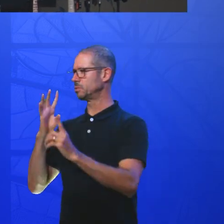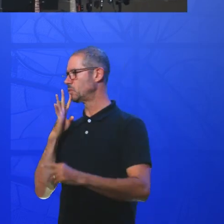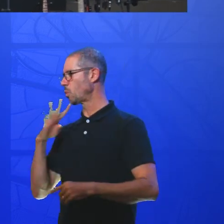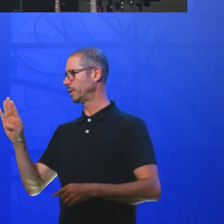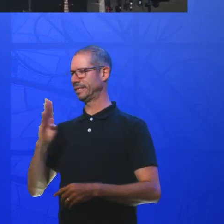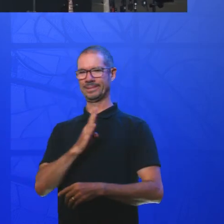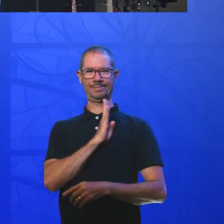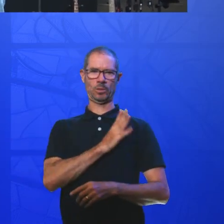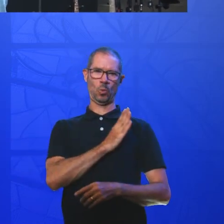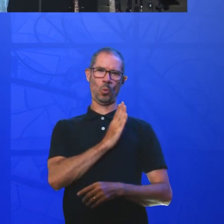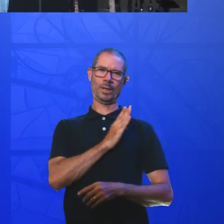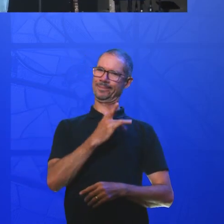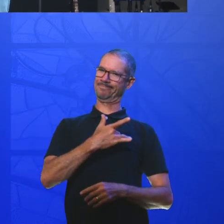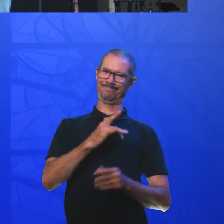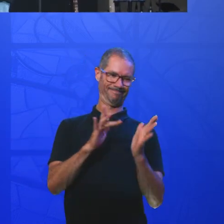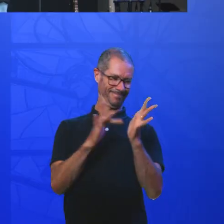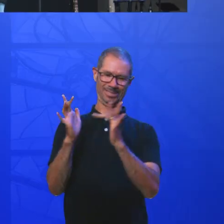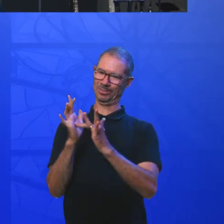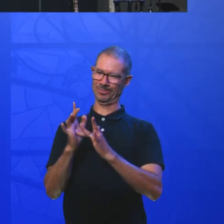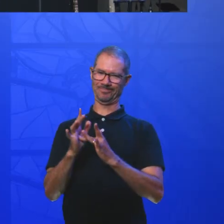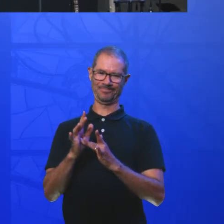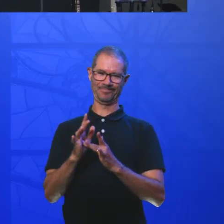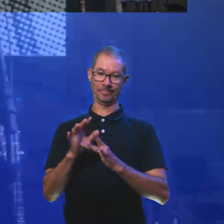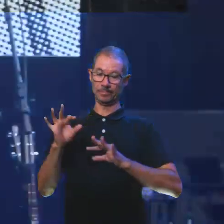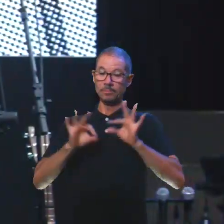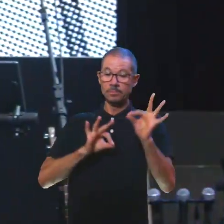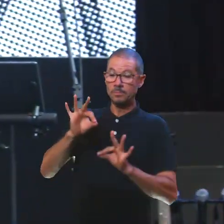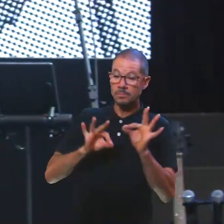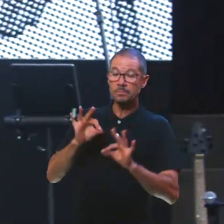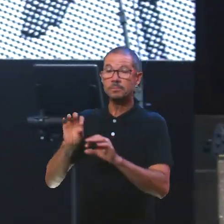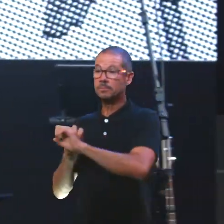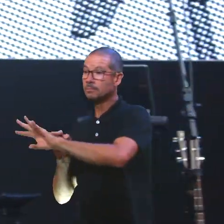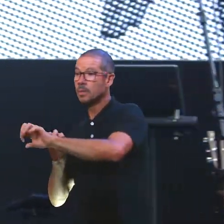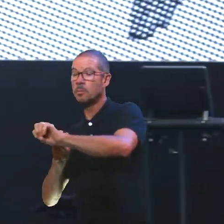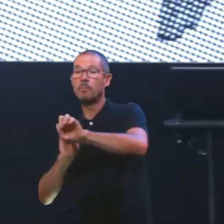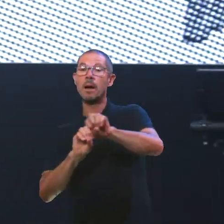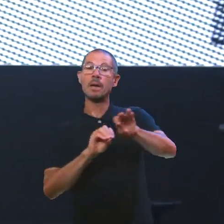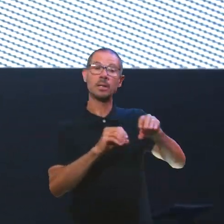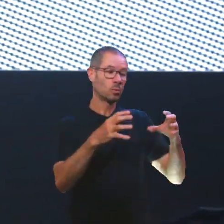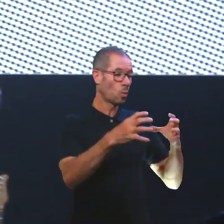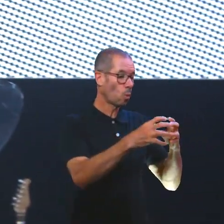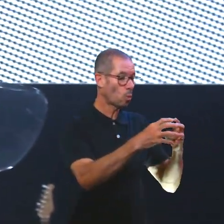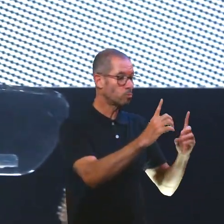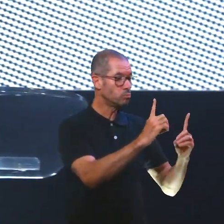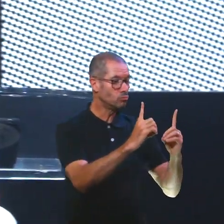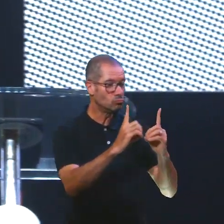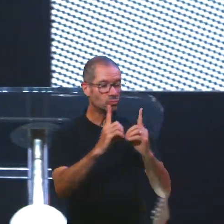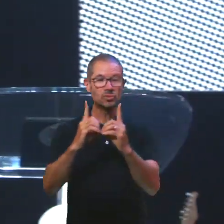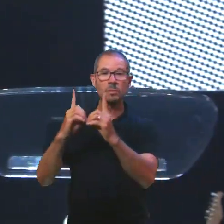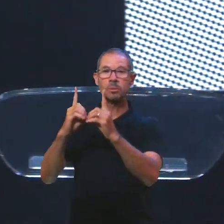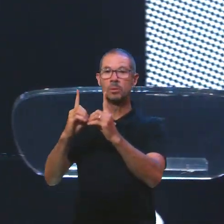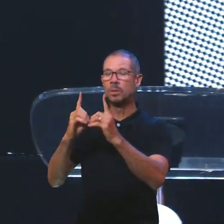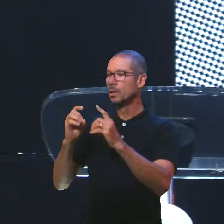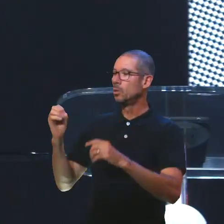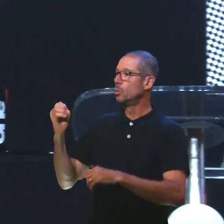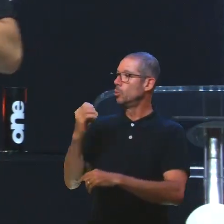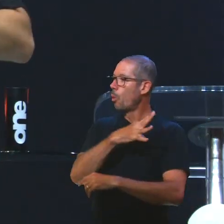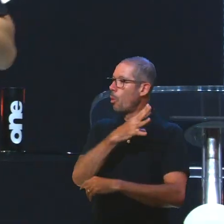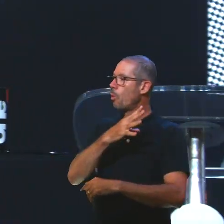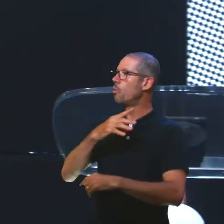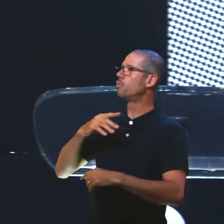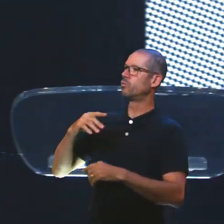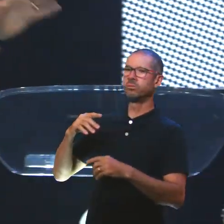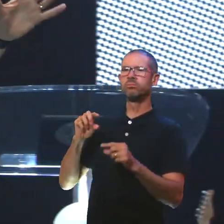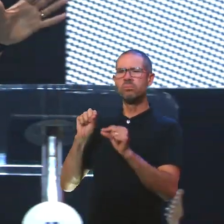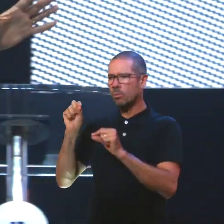coração de Jesus. Eles estavam os preparando para que eles vivessem algo novo, para que quando ele não estivesse mais com eles, através do seu Espírito,